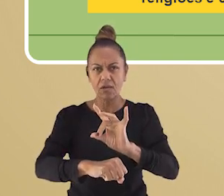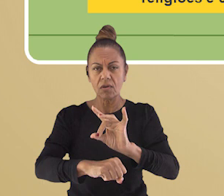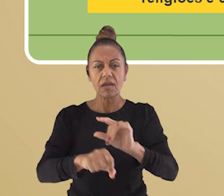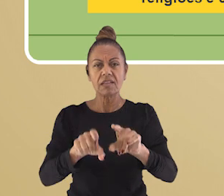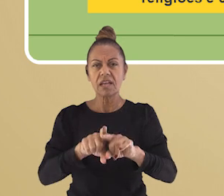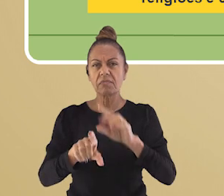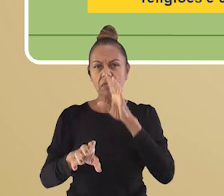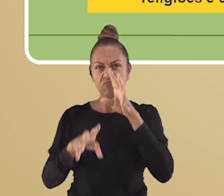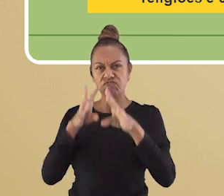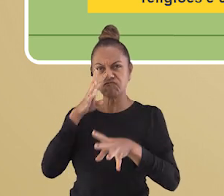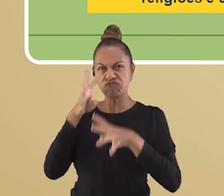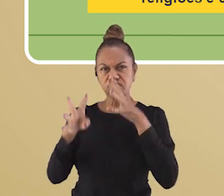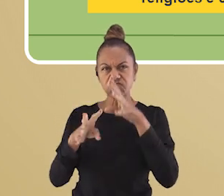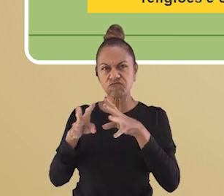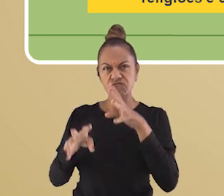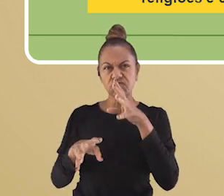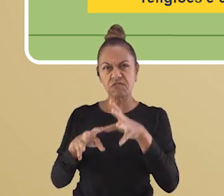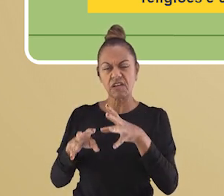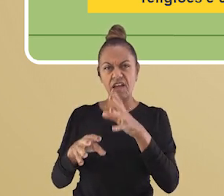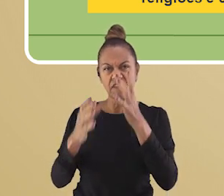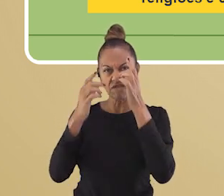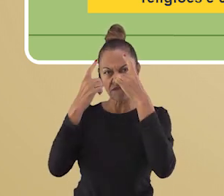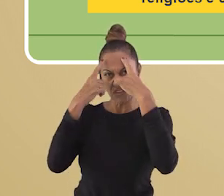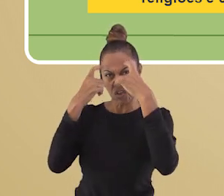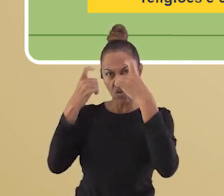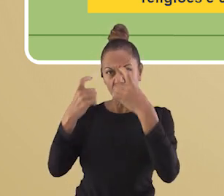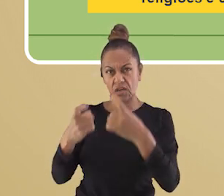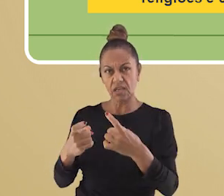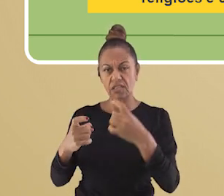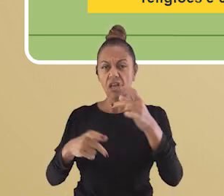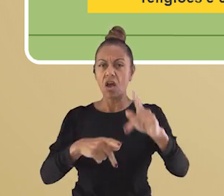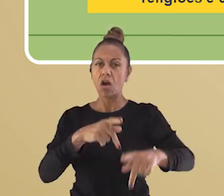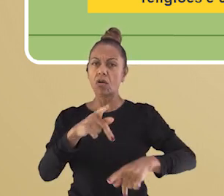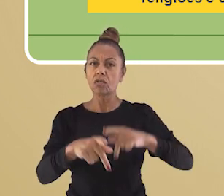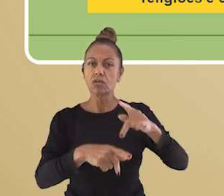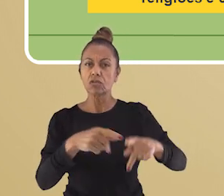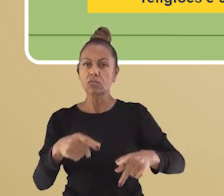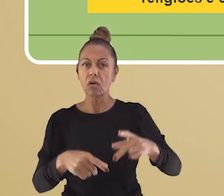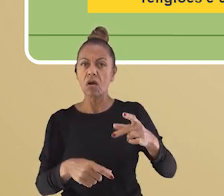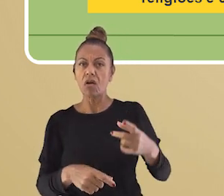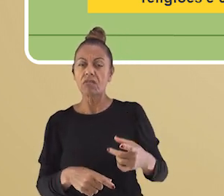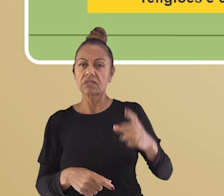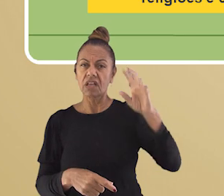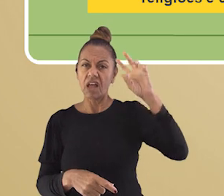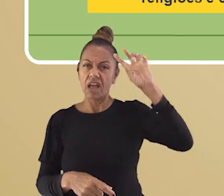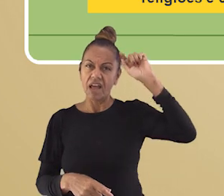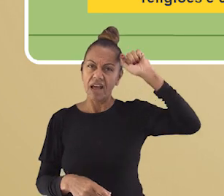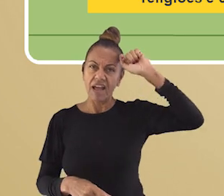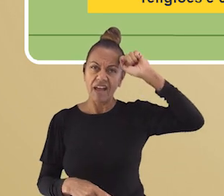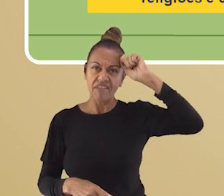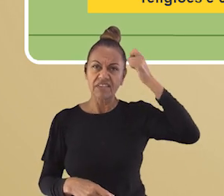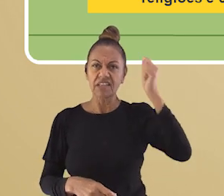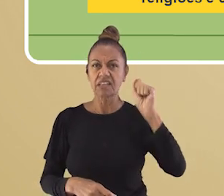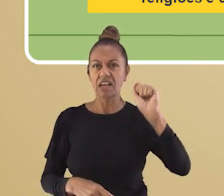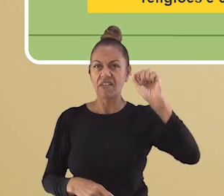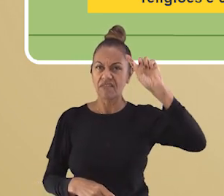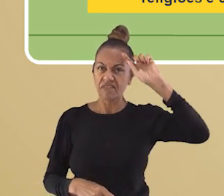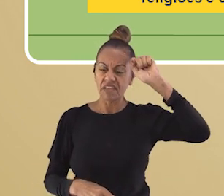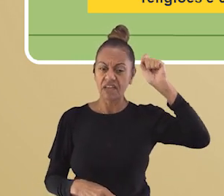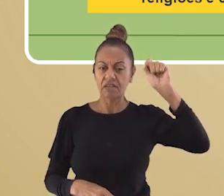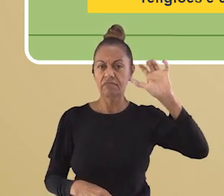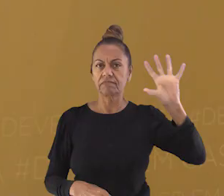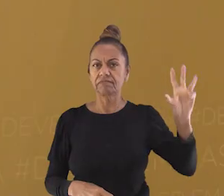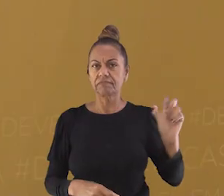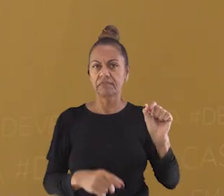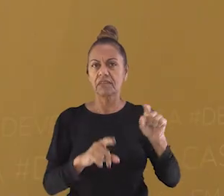de julgamento, agressão e hostilidade aos povos africanos e suas matrizes religiosas e